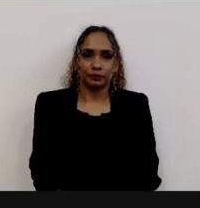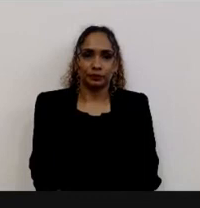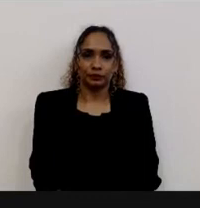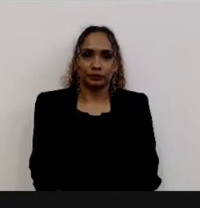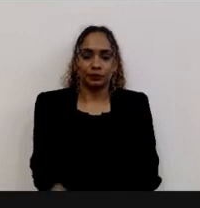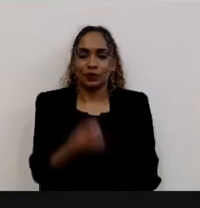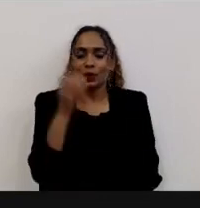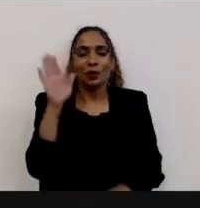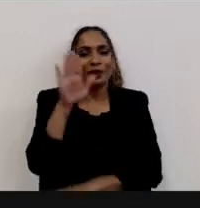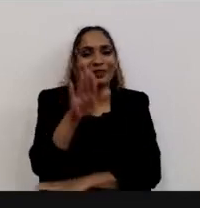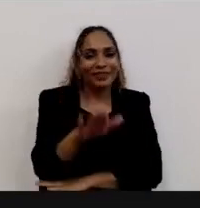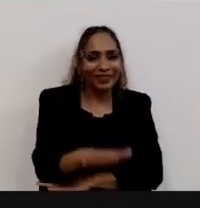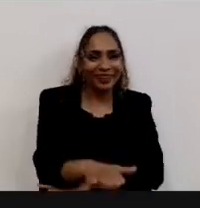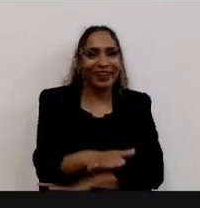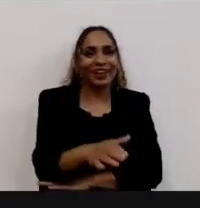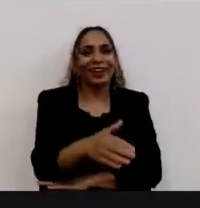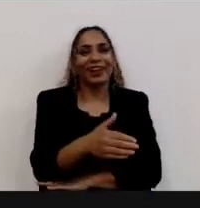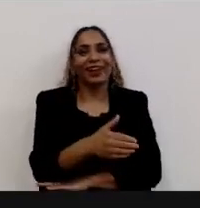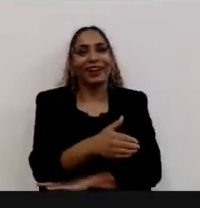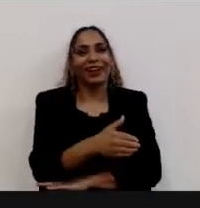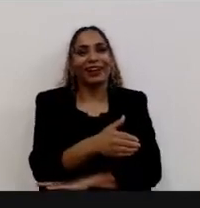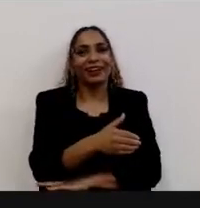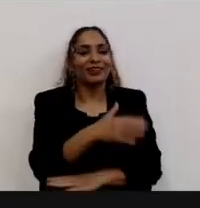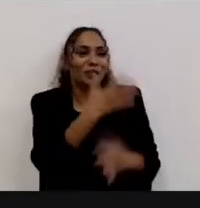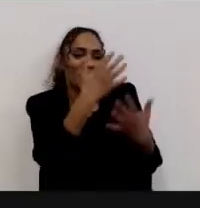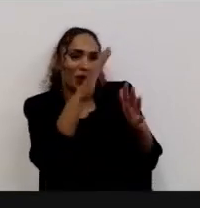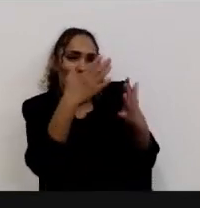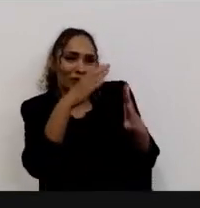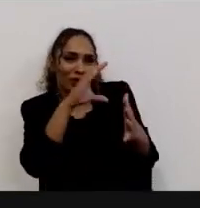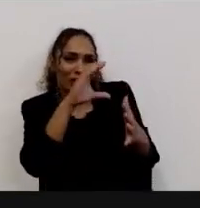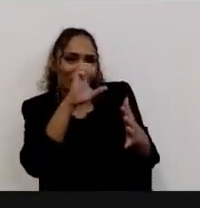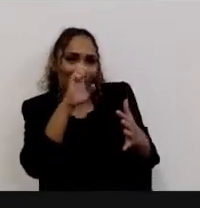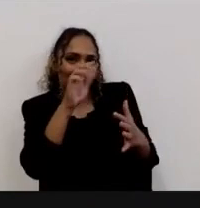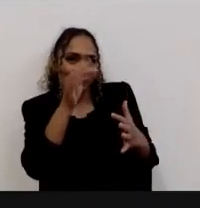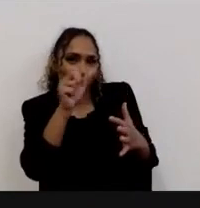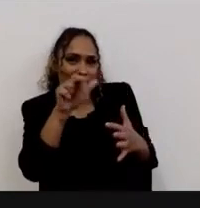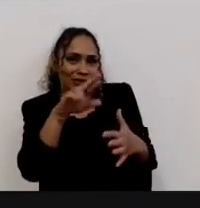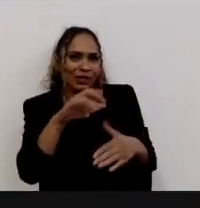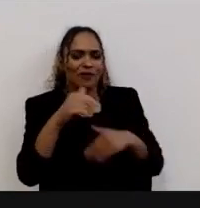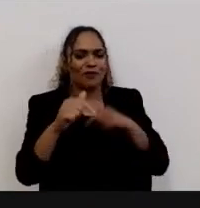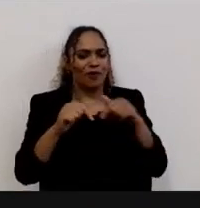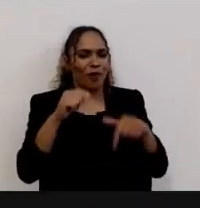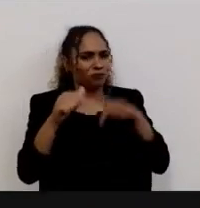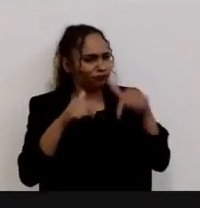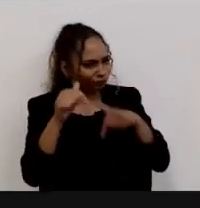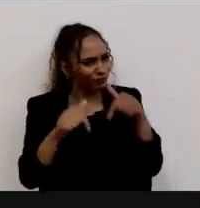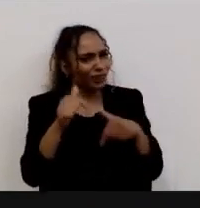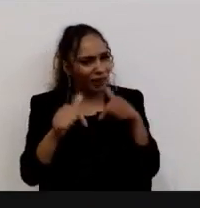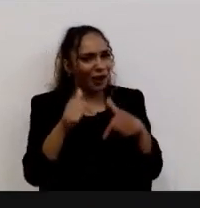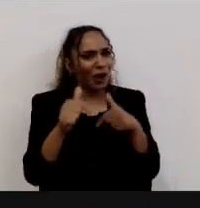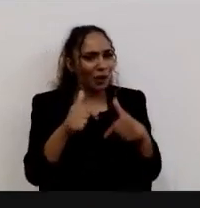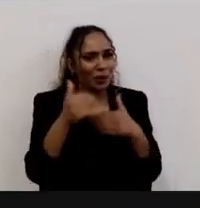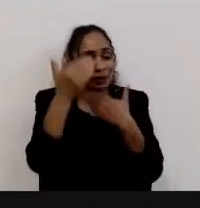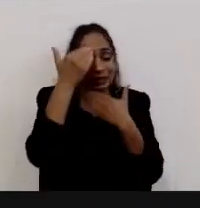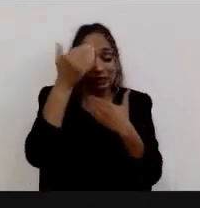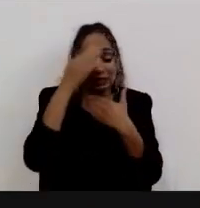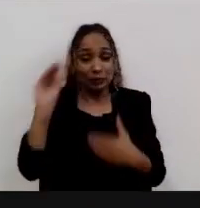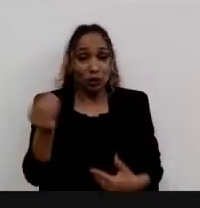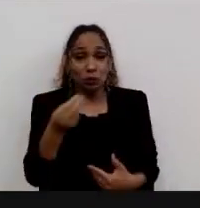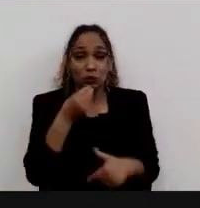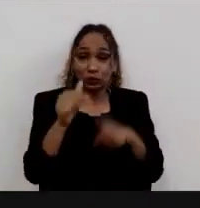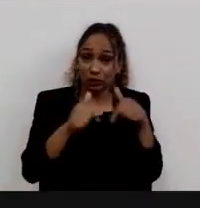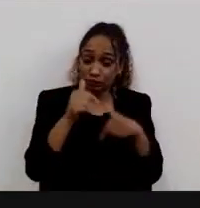Boa tarde a todos. Queria, primeiramente, parabenizar o CEFOR pela realização dessa jornada, agradecer pela seleção desse trabalho